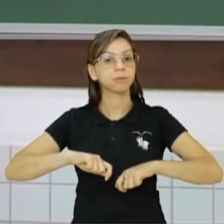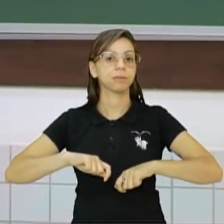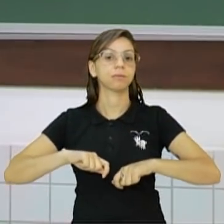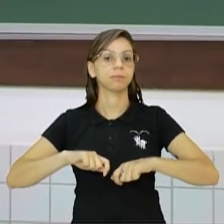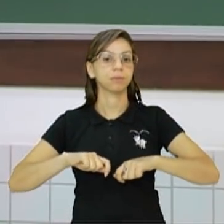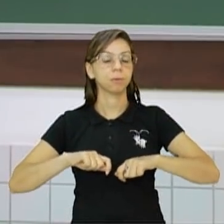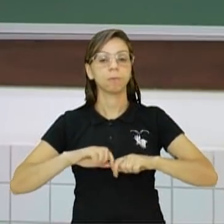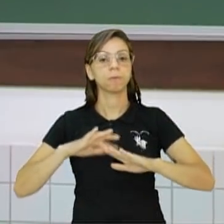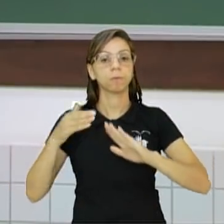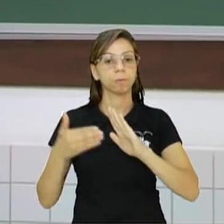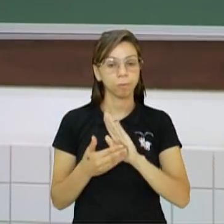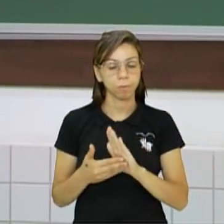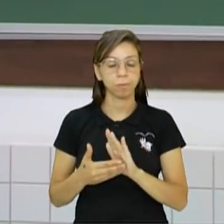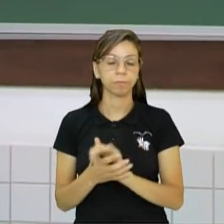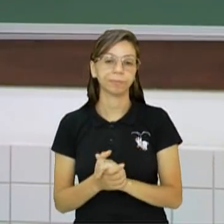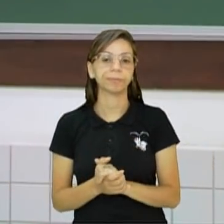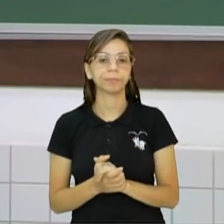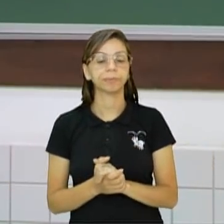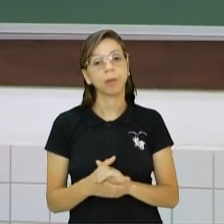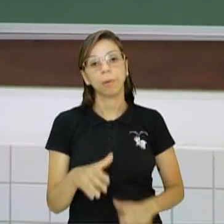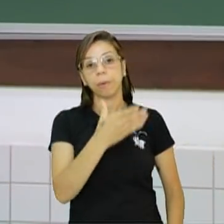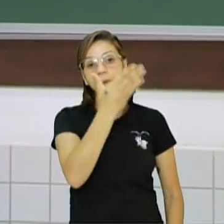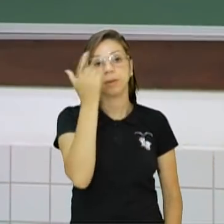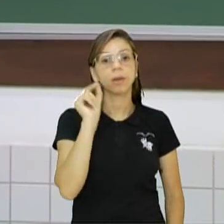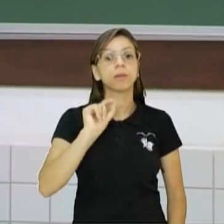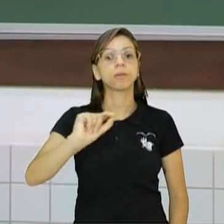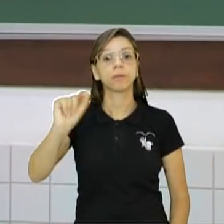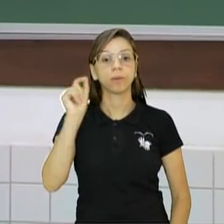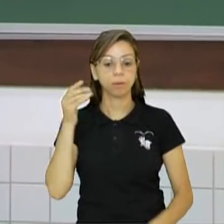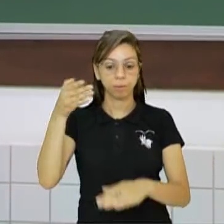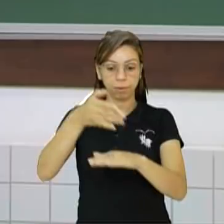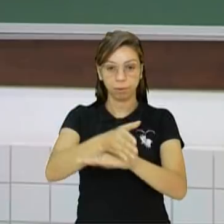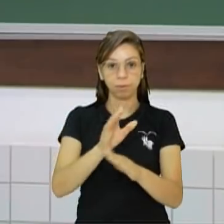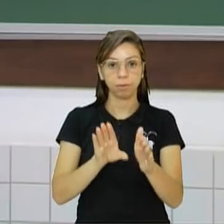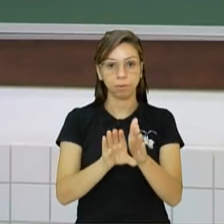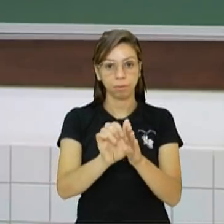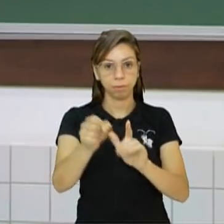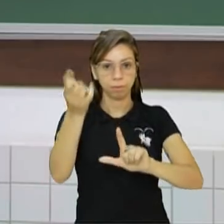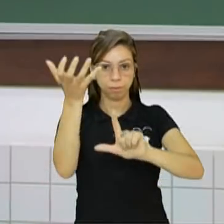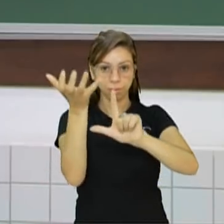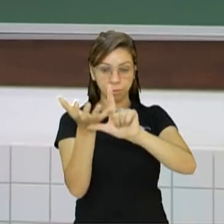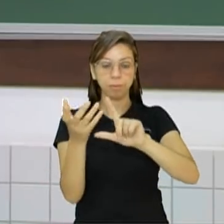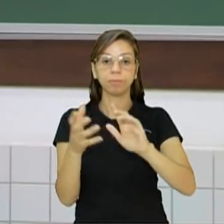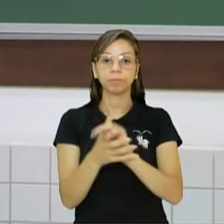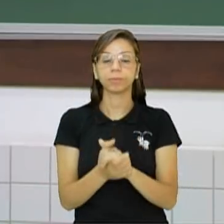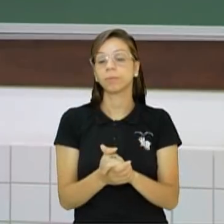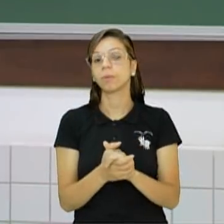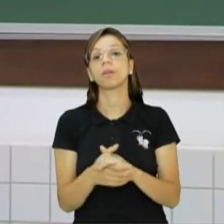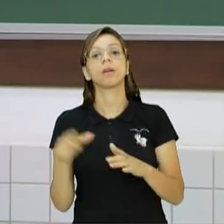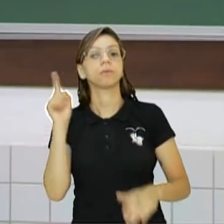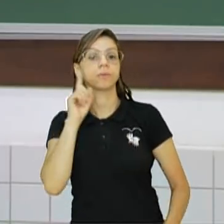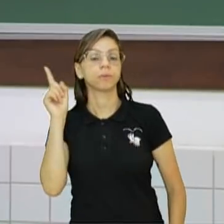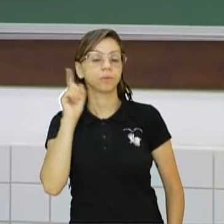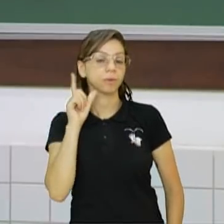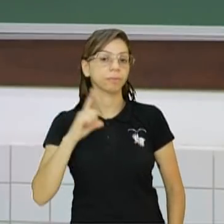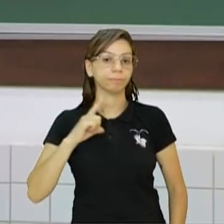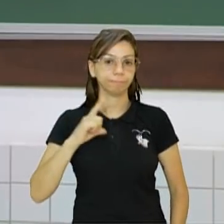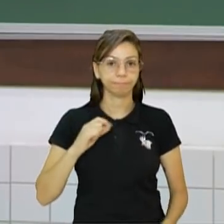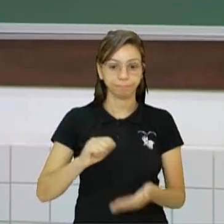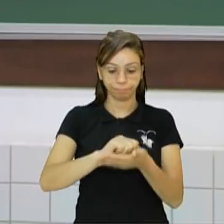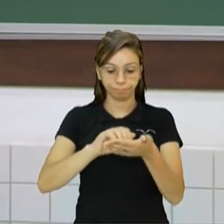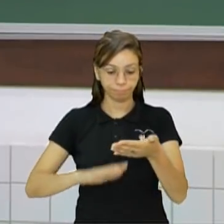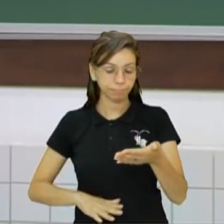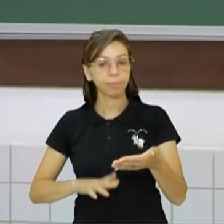fala. Não esqueçam de acessar o Google Classroom. Lá no Google Classroom, todo dia surge atividade nova de todas